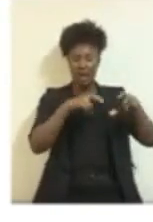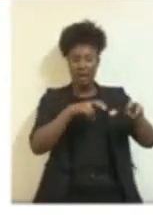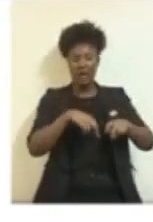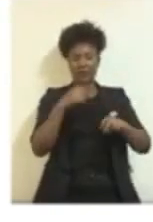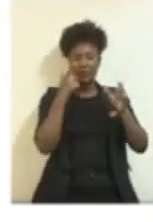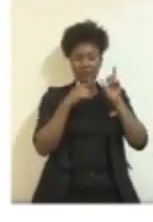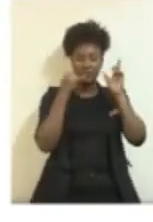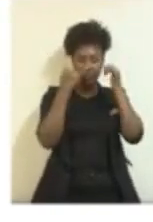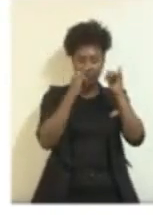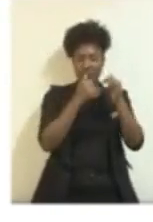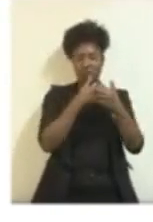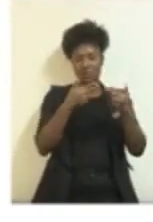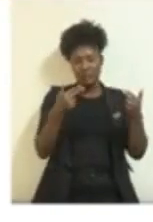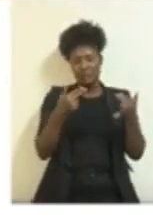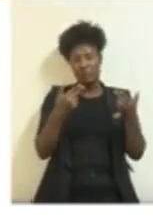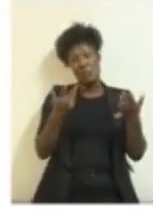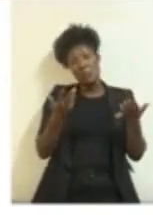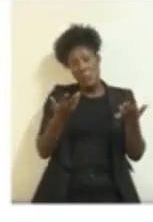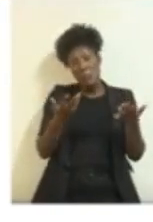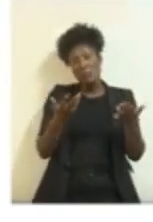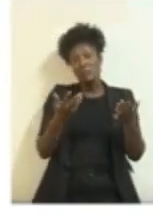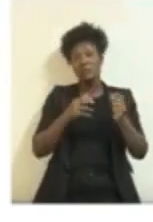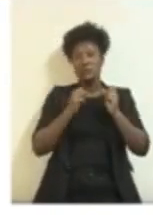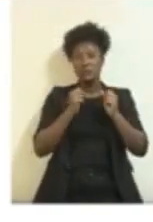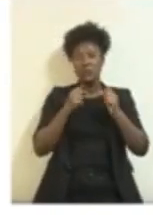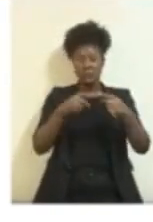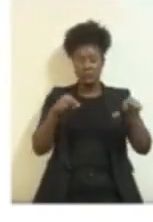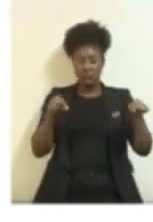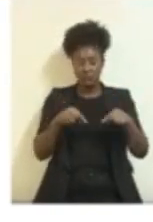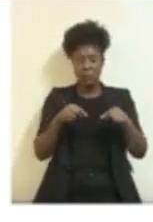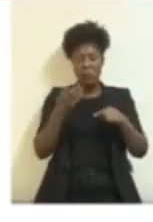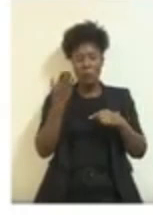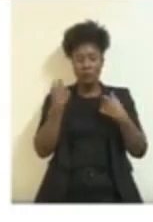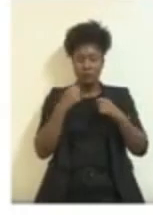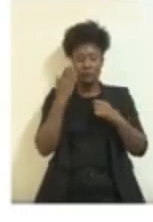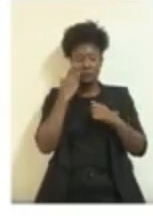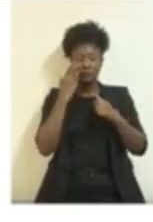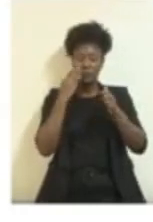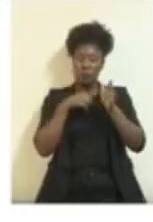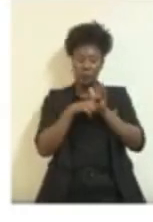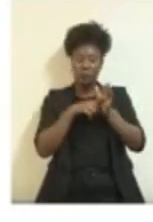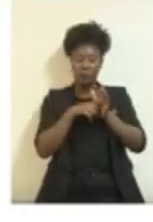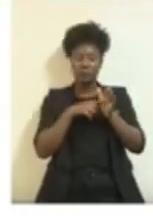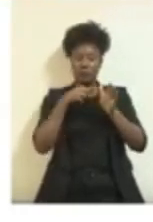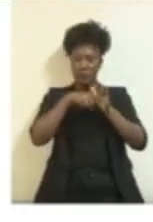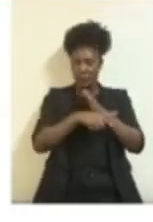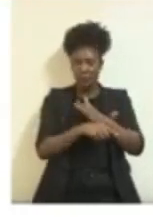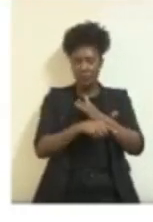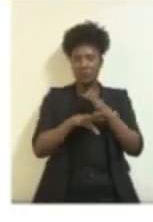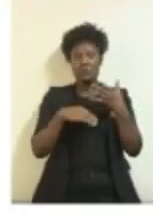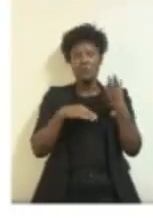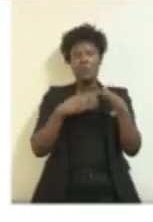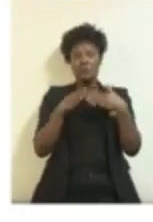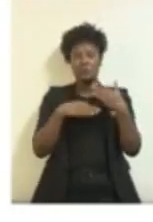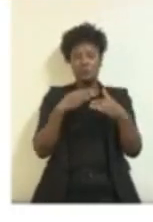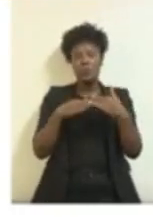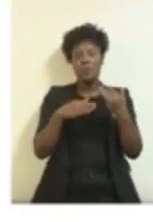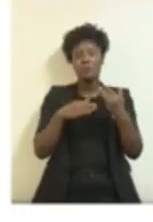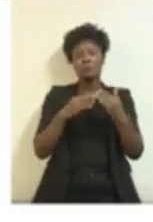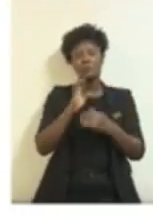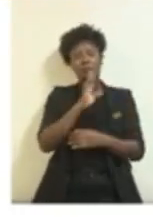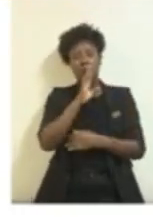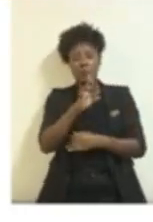uma simplificação, uma homogeneização desses campos conforme a fragmentação aumenta. Então as consequências não são só na área onde